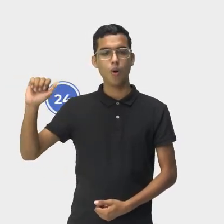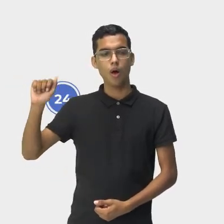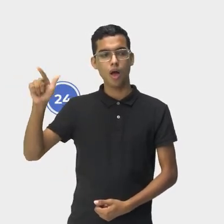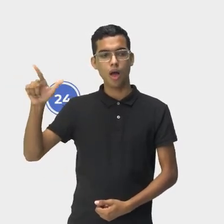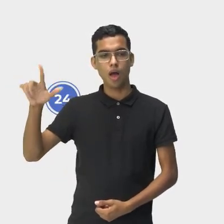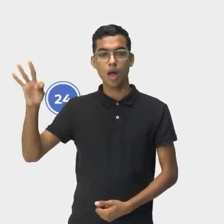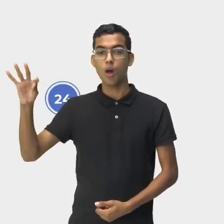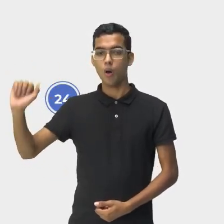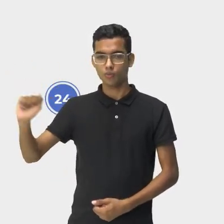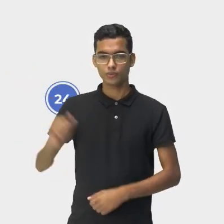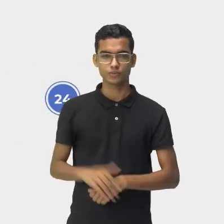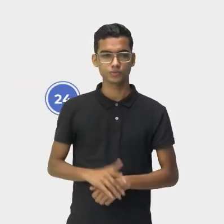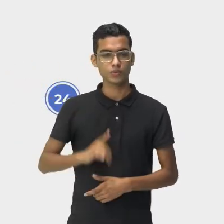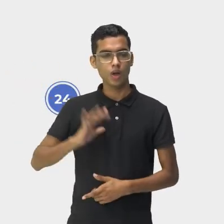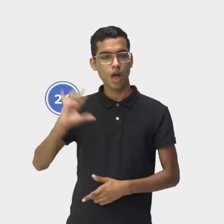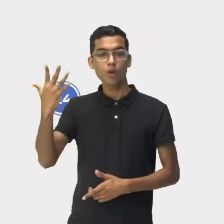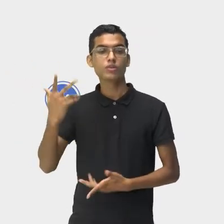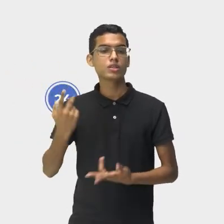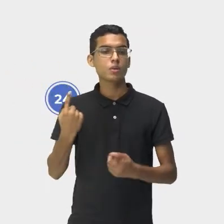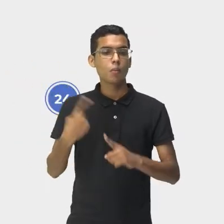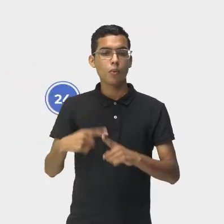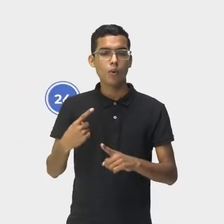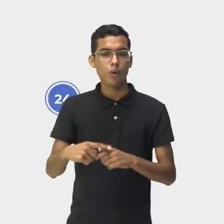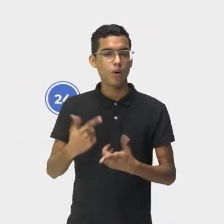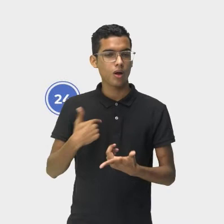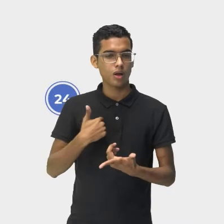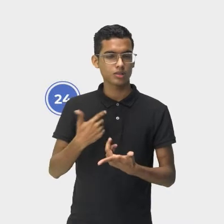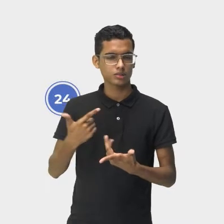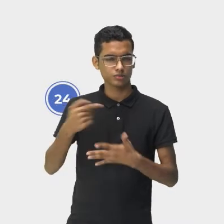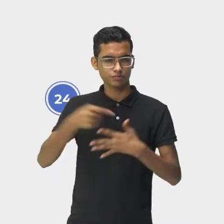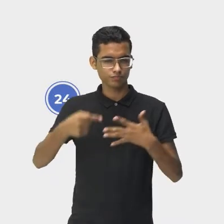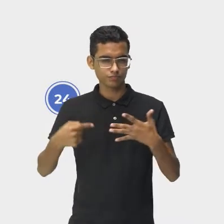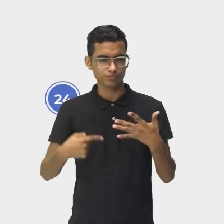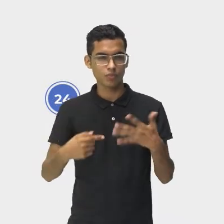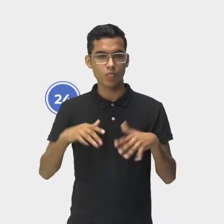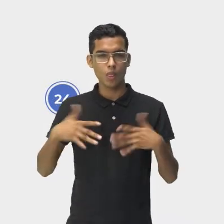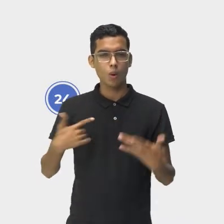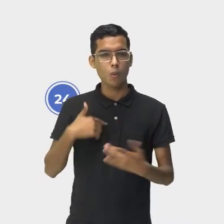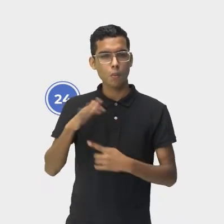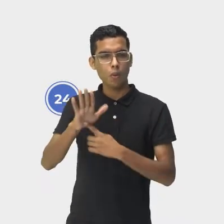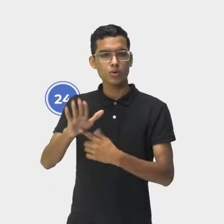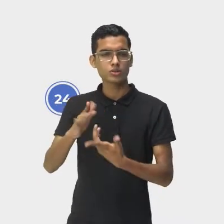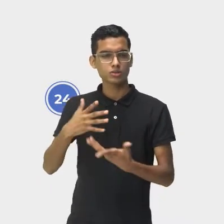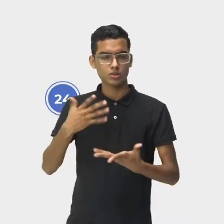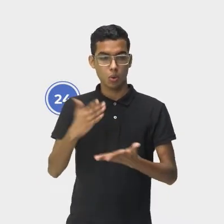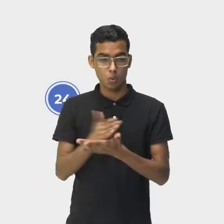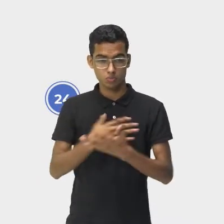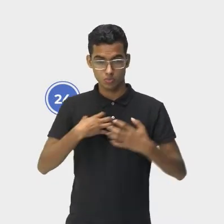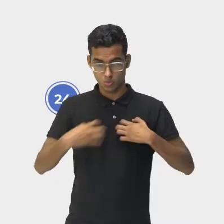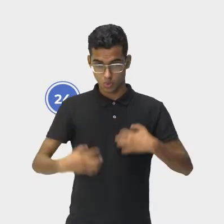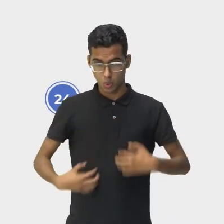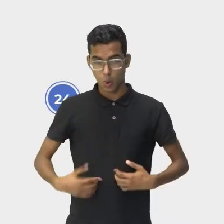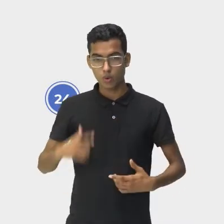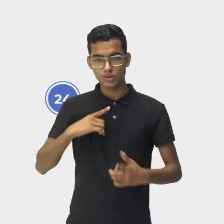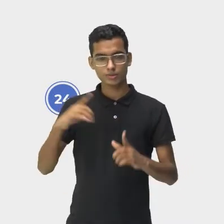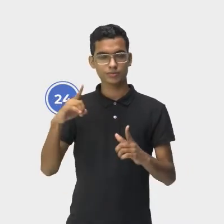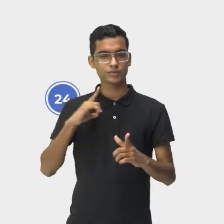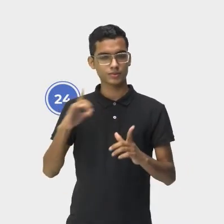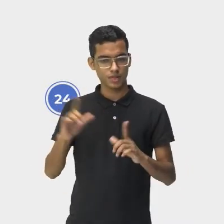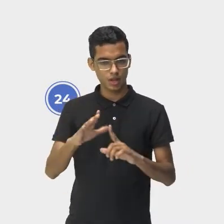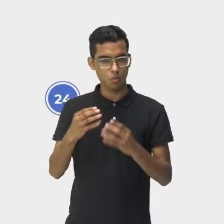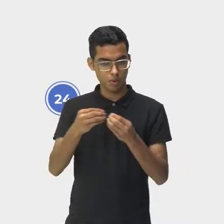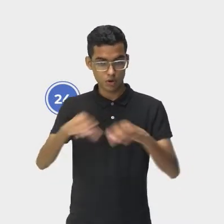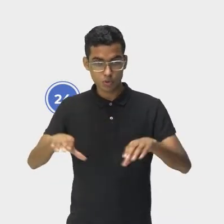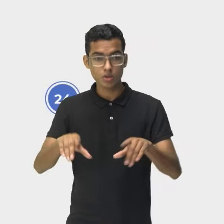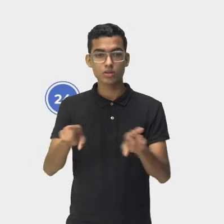por vários motivos ou causas. Comente algumas, aponte alguns órgãos que são afetados, assim como os problemas que ocorrem